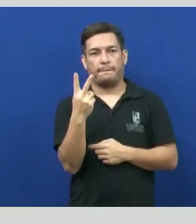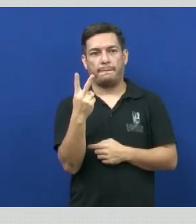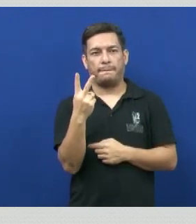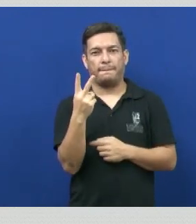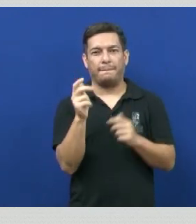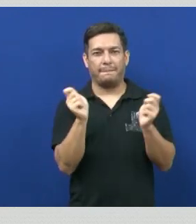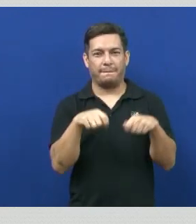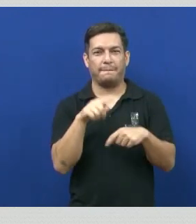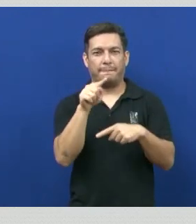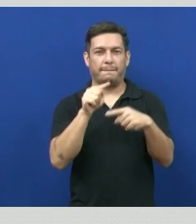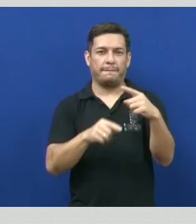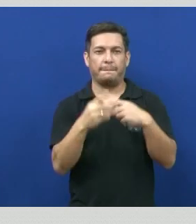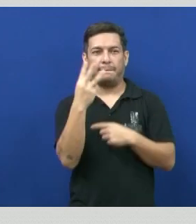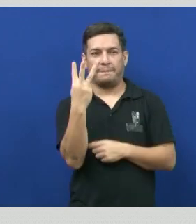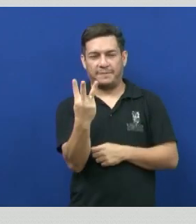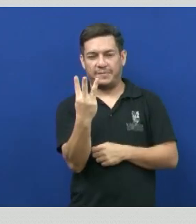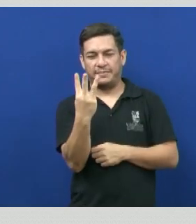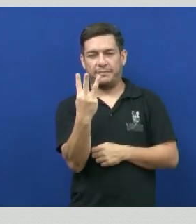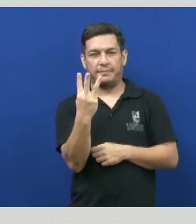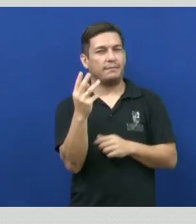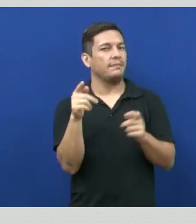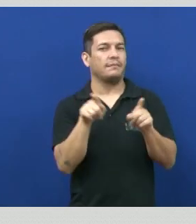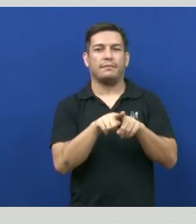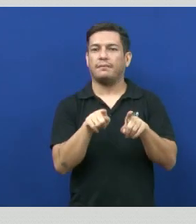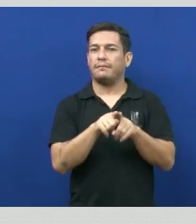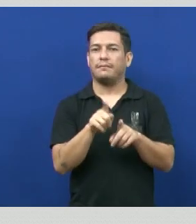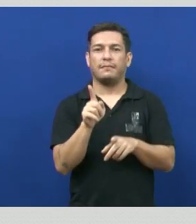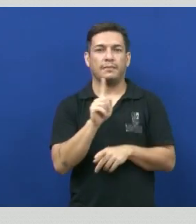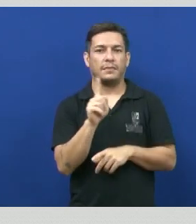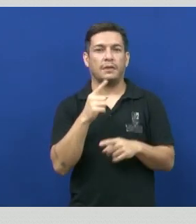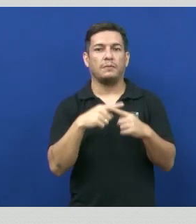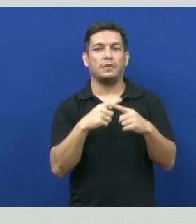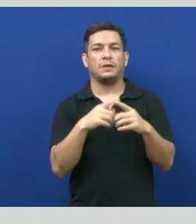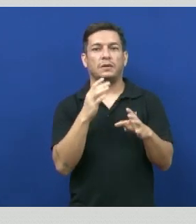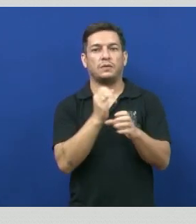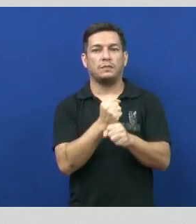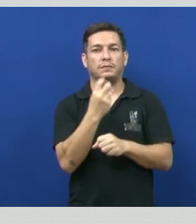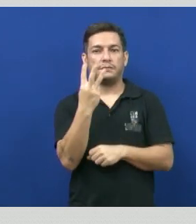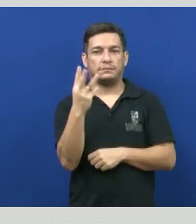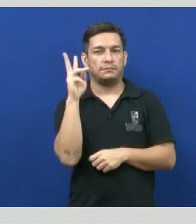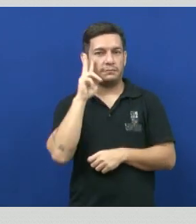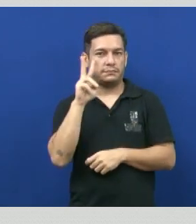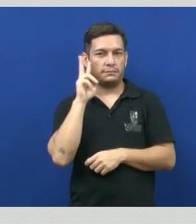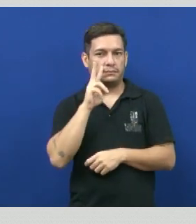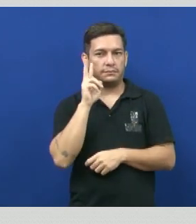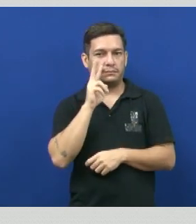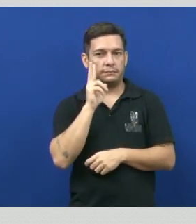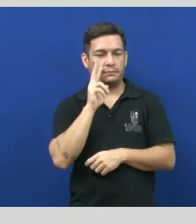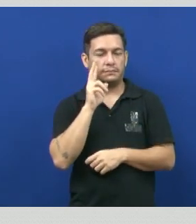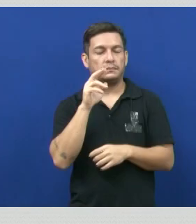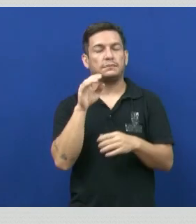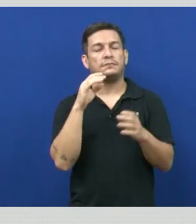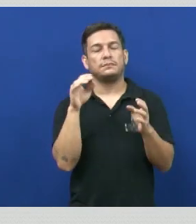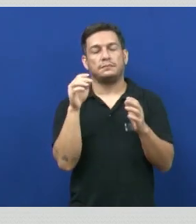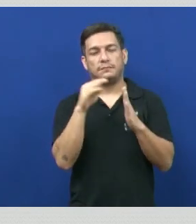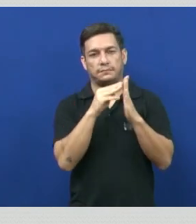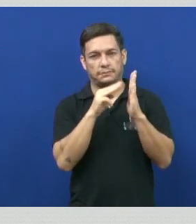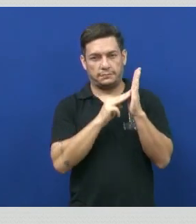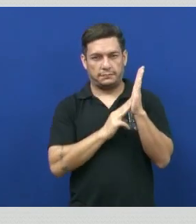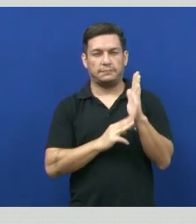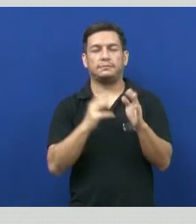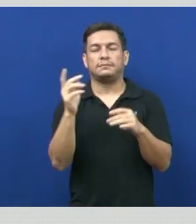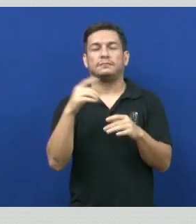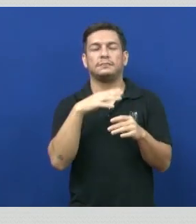que é possível dividir por 3? Não, porque a soma é igual a 13. Lembrem do critério de divisão por 3? Eu vou somar 6